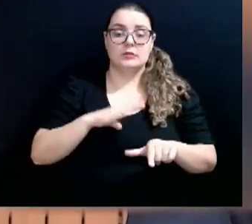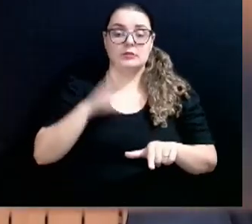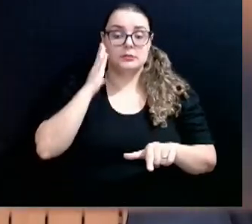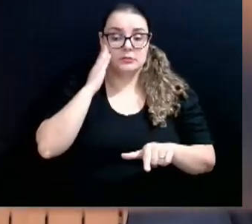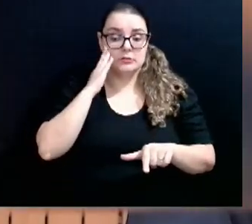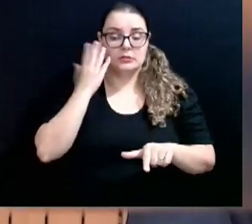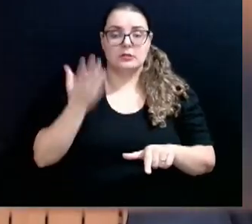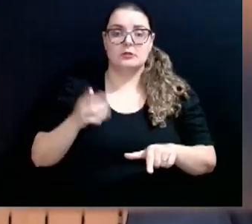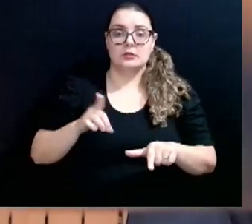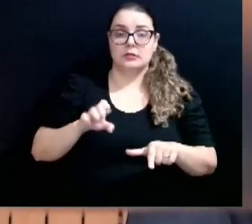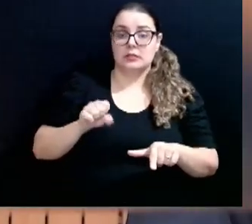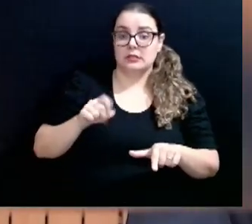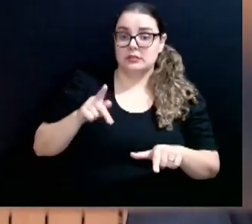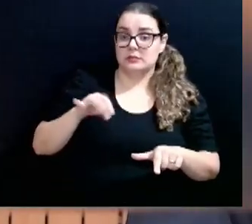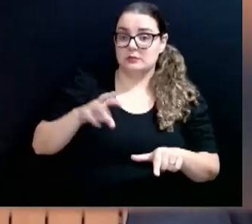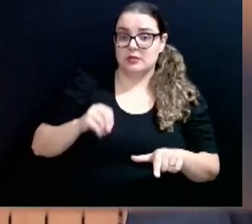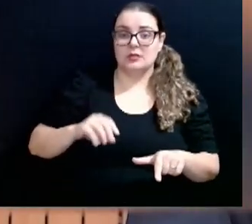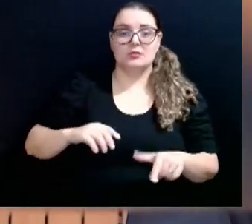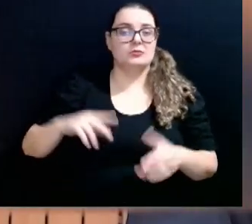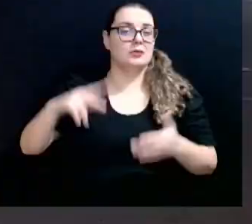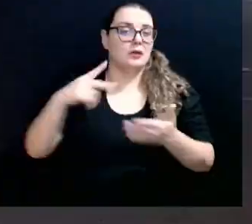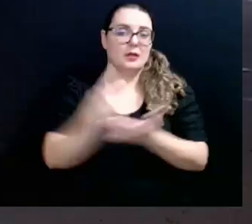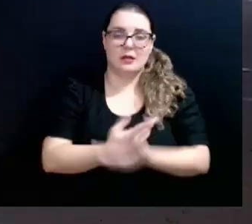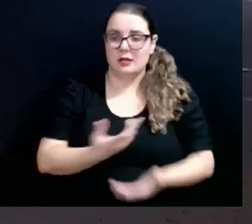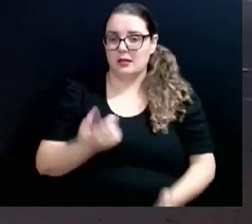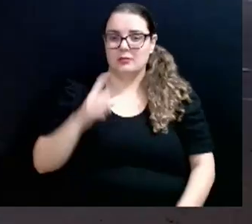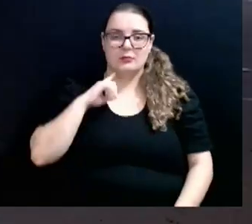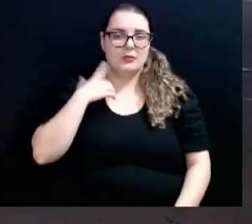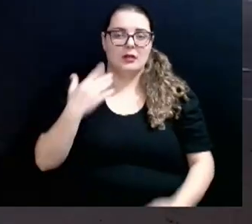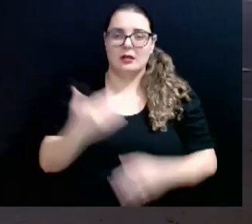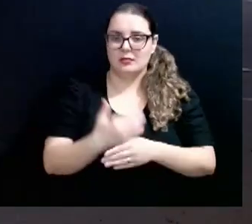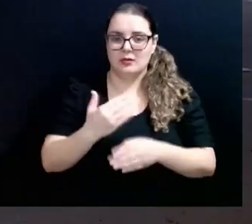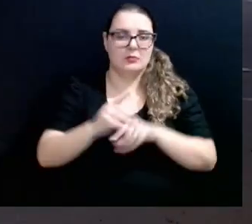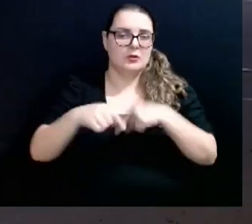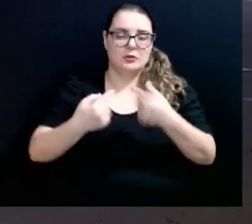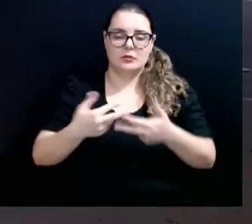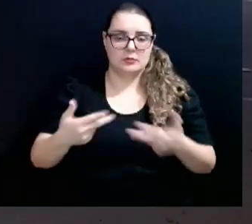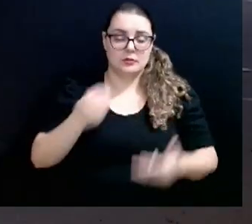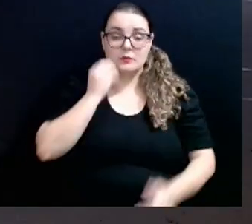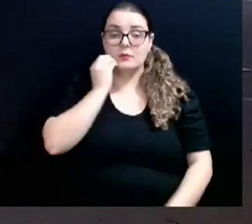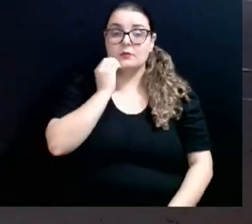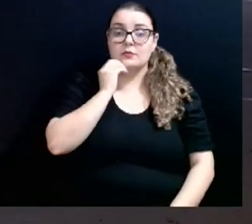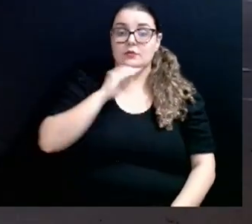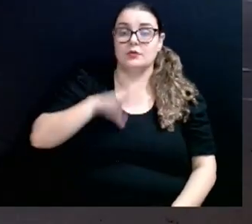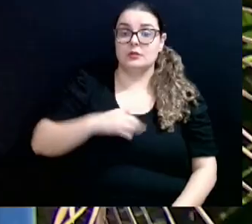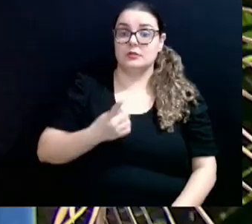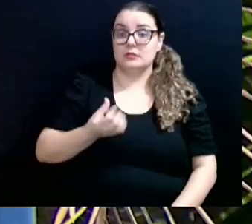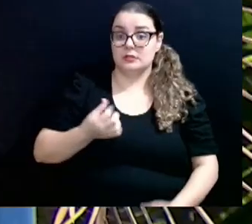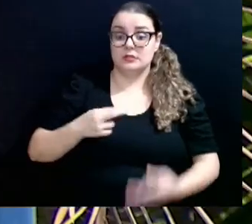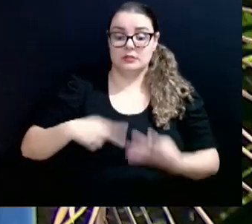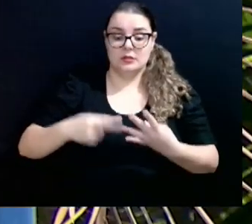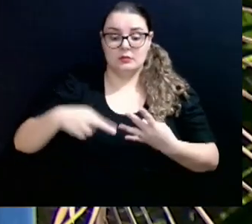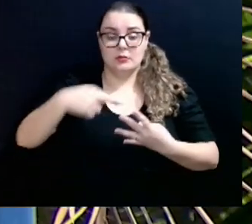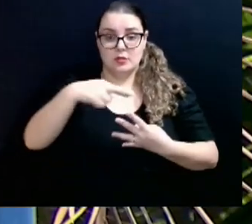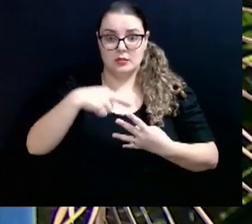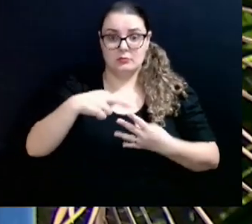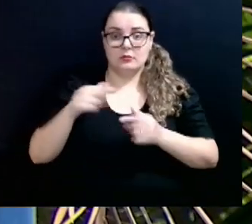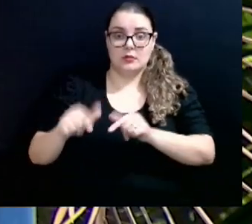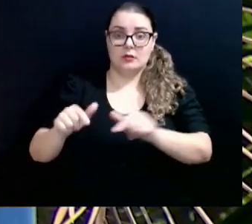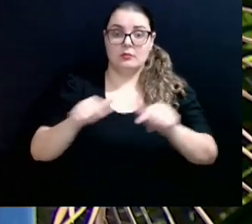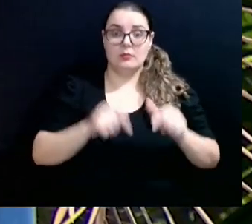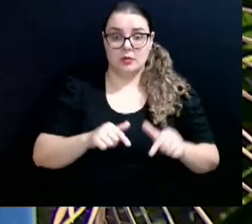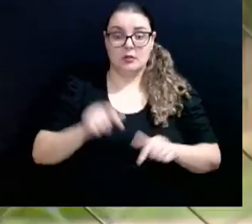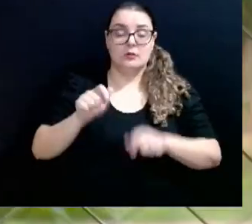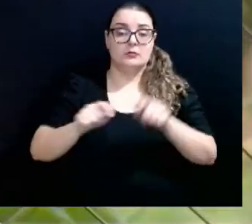irregular de resíduo sólido, de resto de obra, de construção. A cidade tem 16 ecopontos, local onde as pessoas